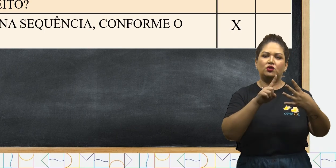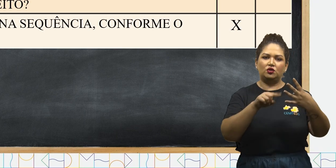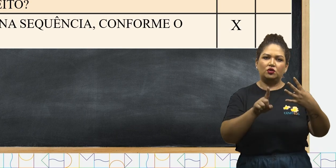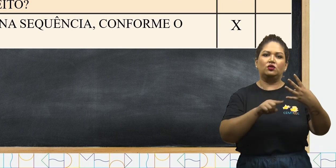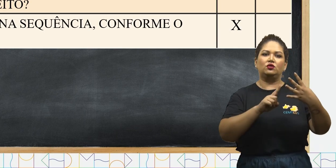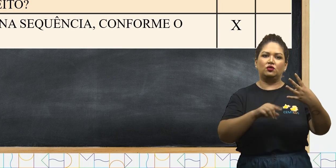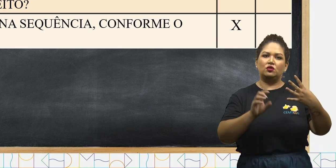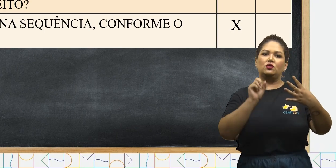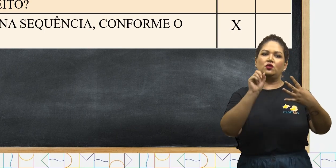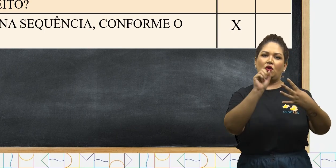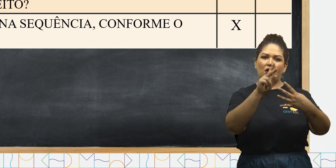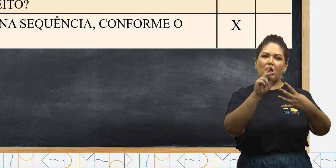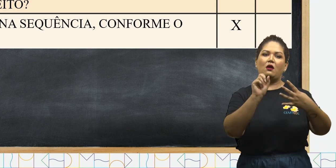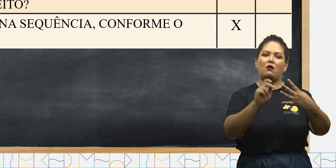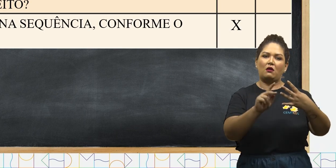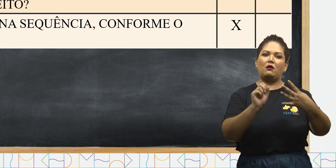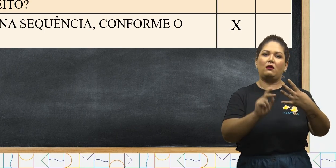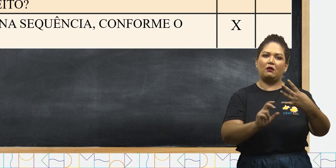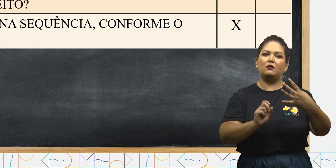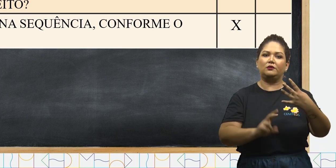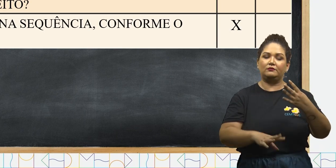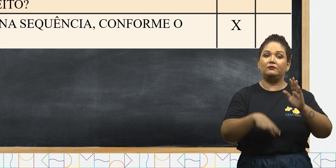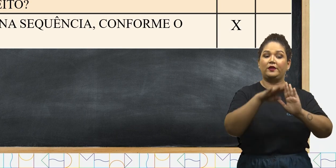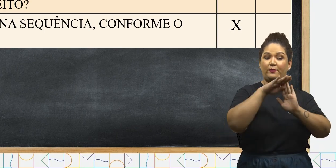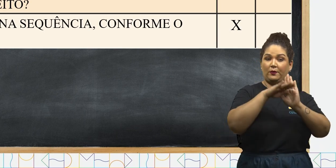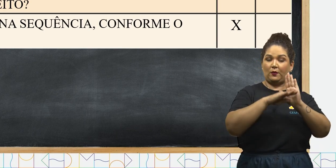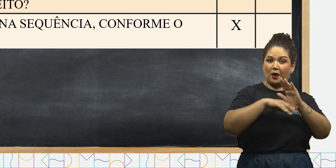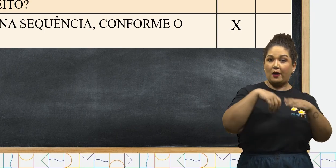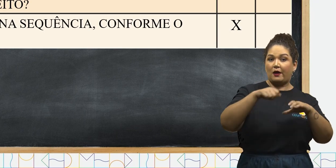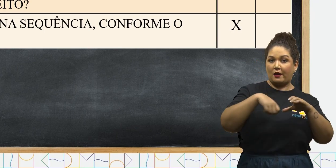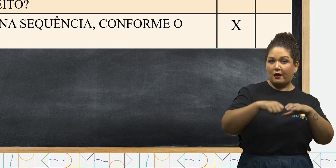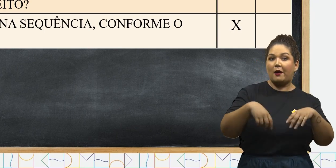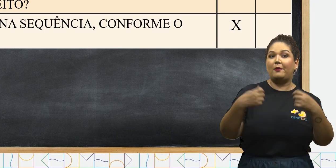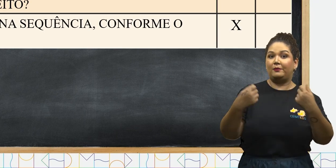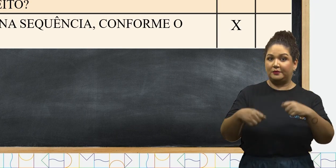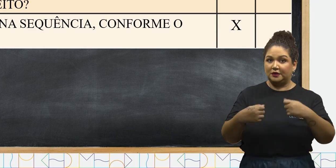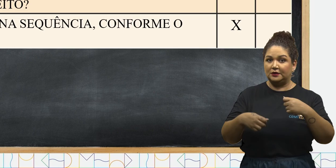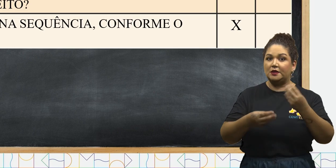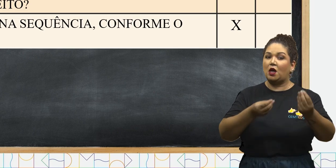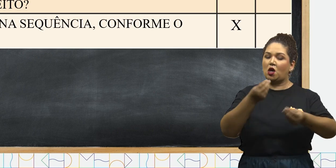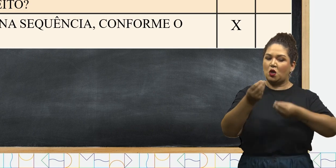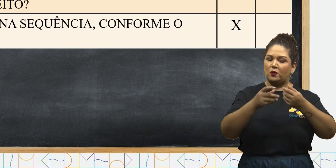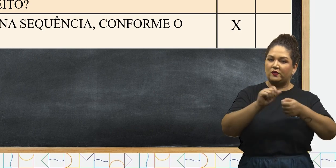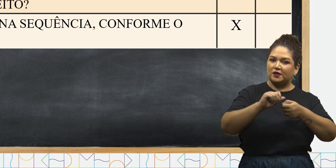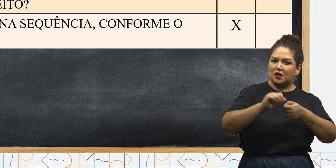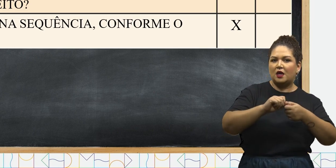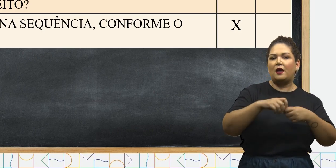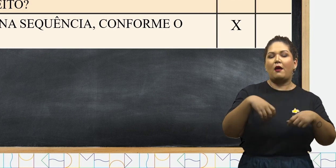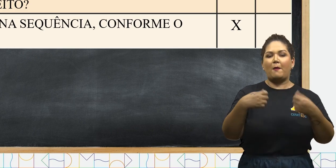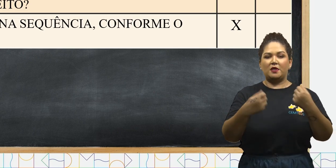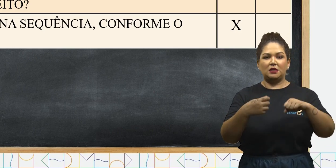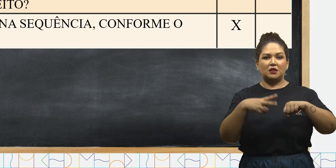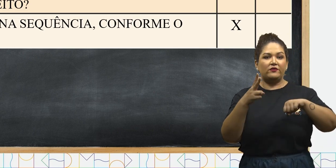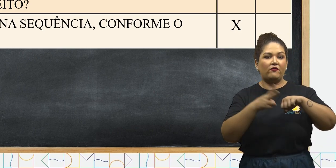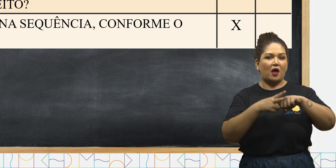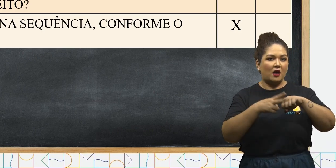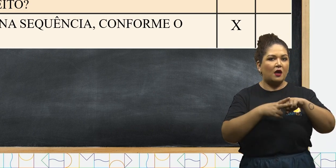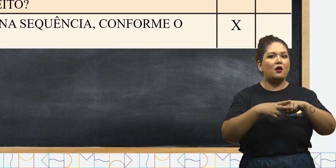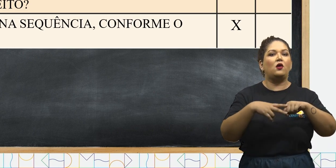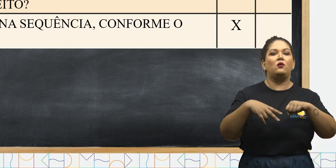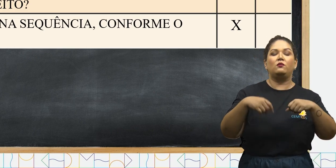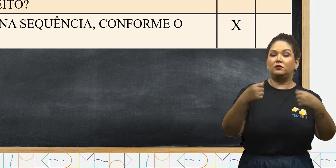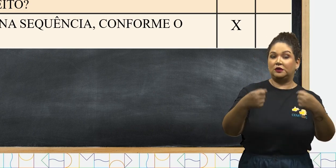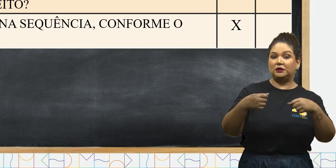Afinal, toda receita precisa possuir descrição do passo a passo, verbos no imperativo,